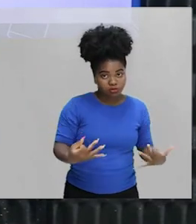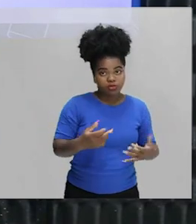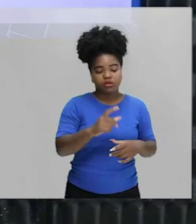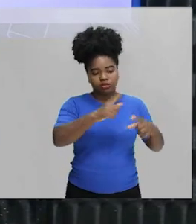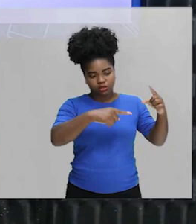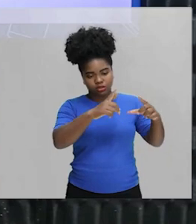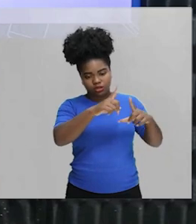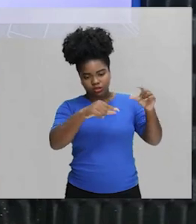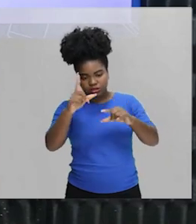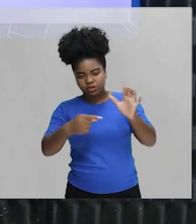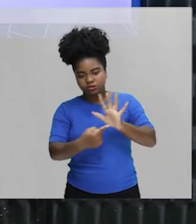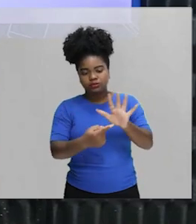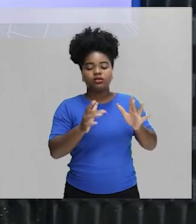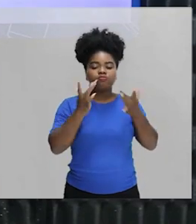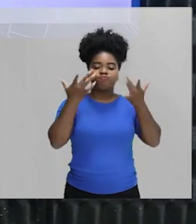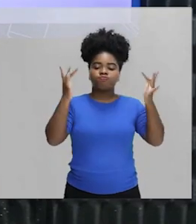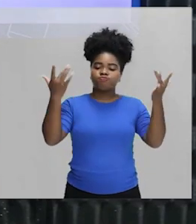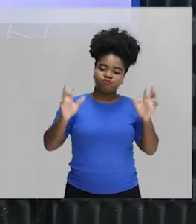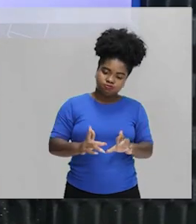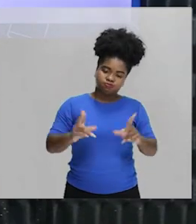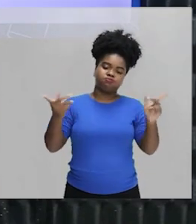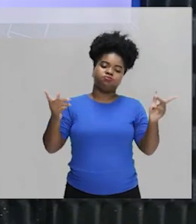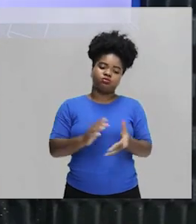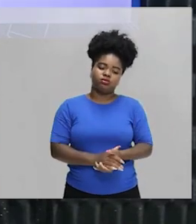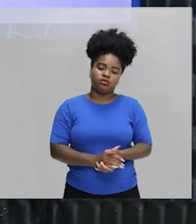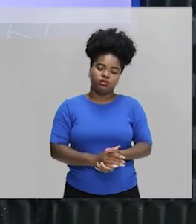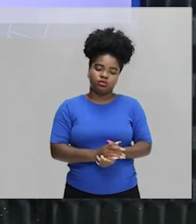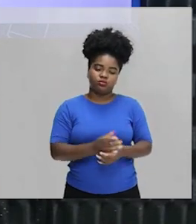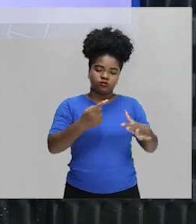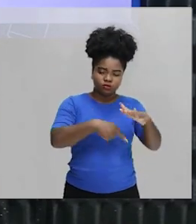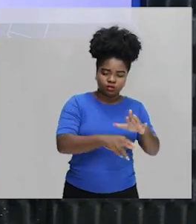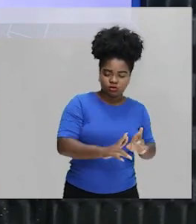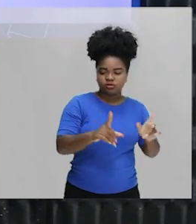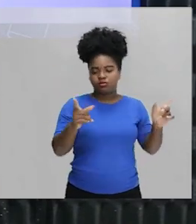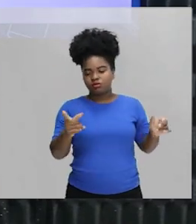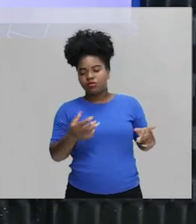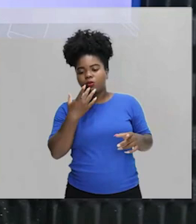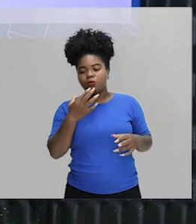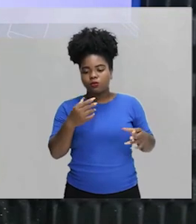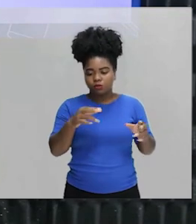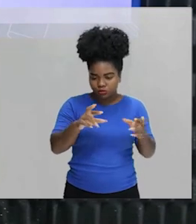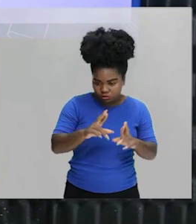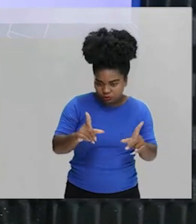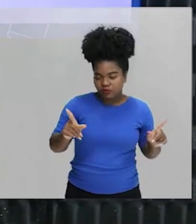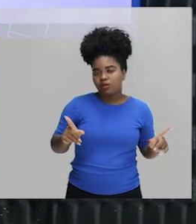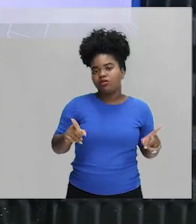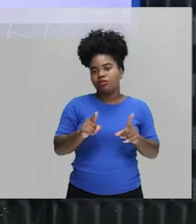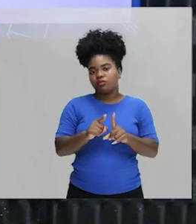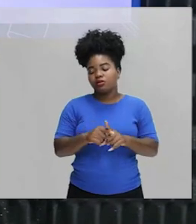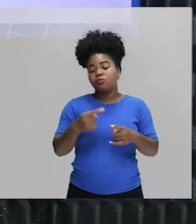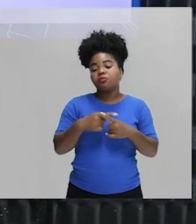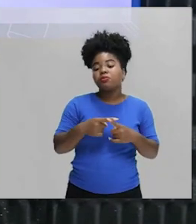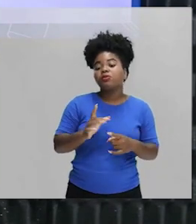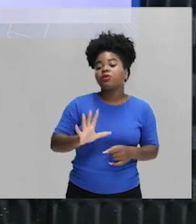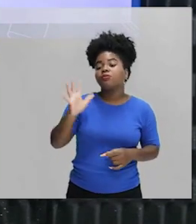estrelas elas apresentam brilhos diferentes de intensidade diferente e de coloração diferente certo certo Por que que